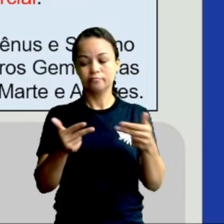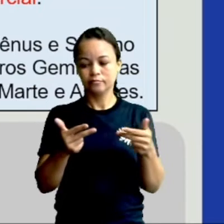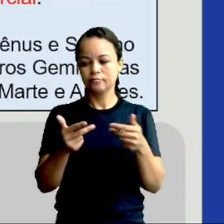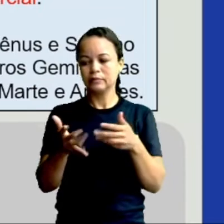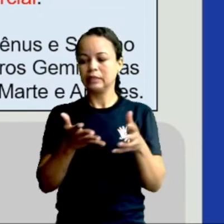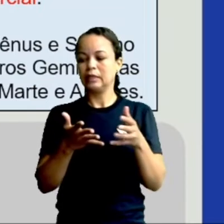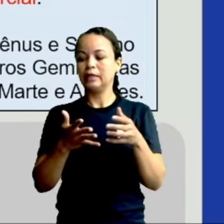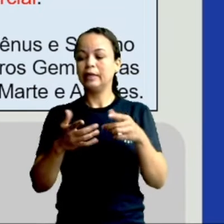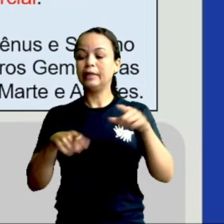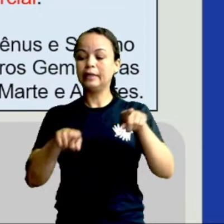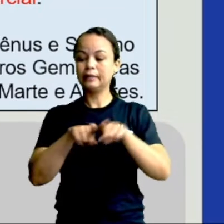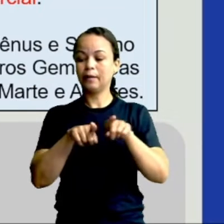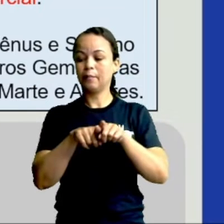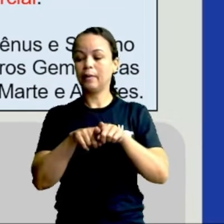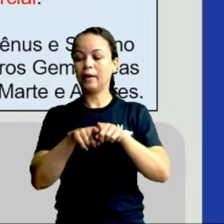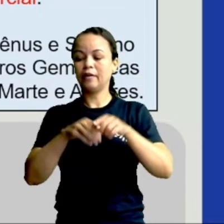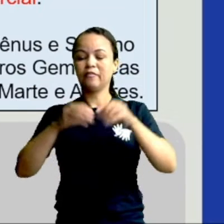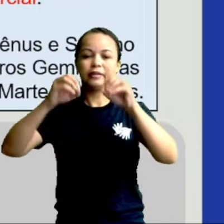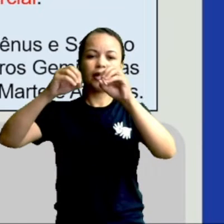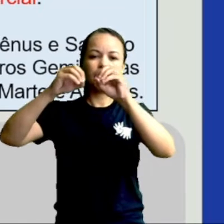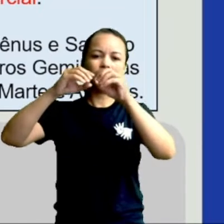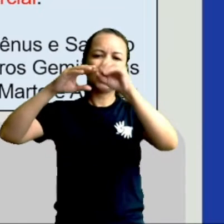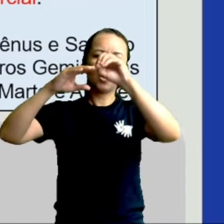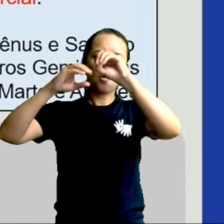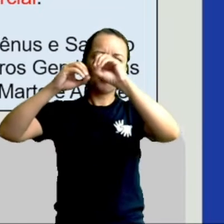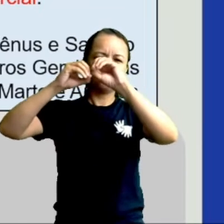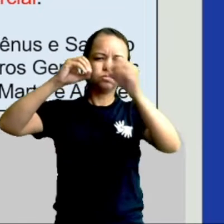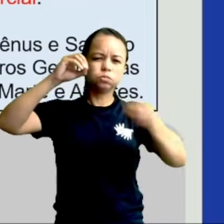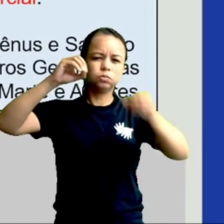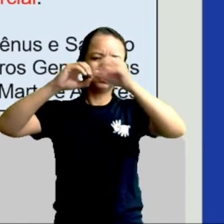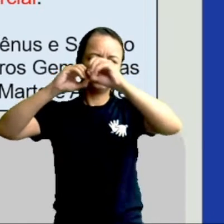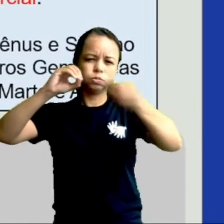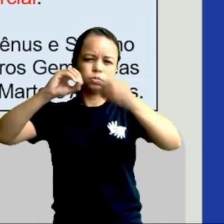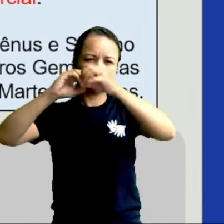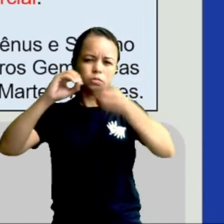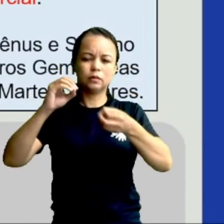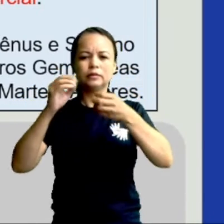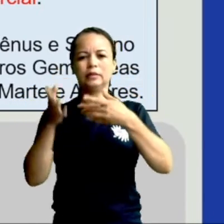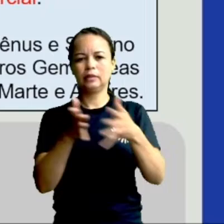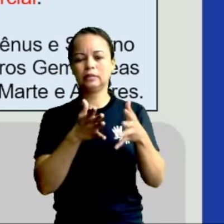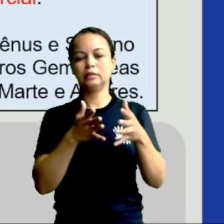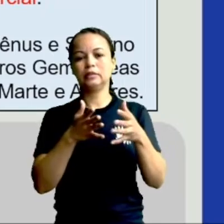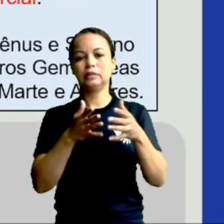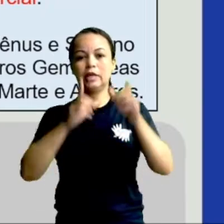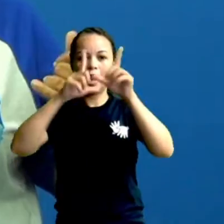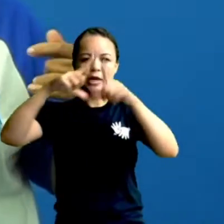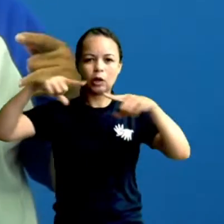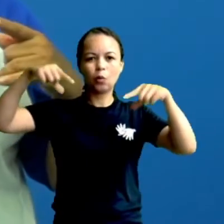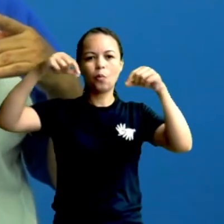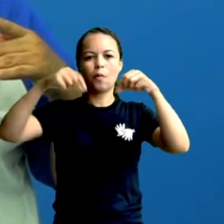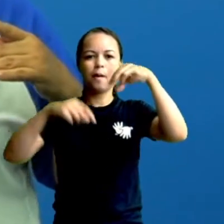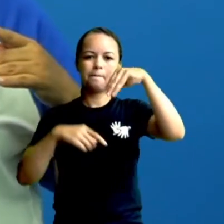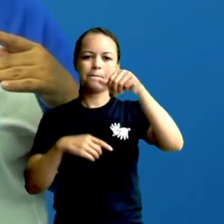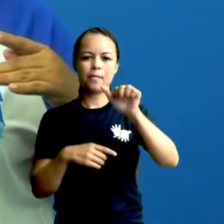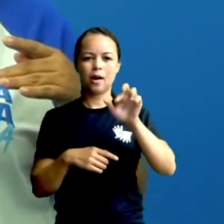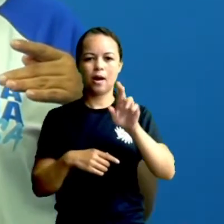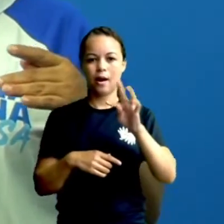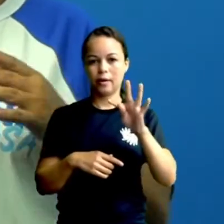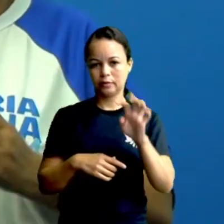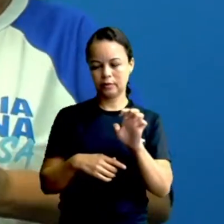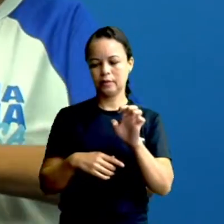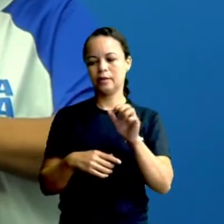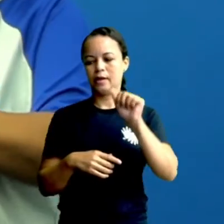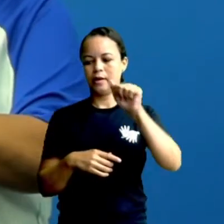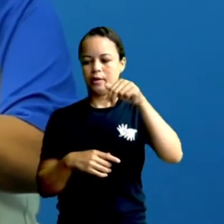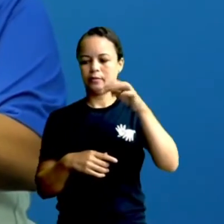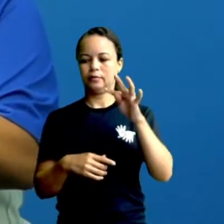de meteoros Geminídeas e a conjunção de Lua, Marte e Antares. Então vejam só, isso são